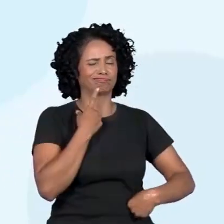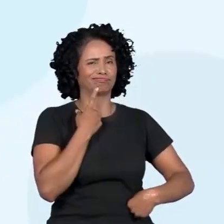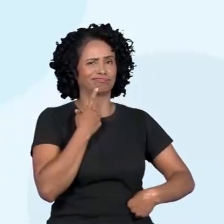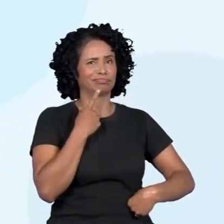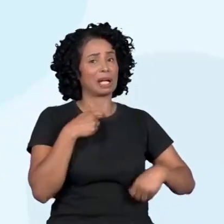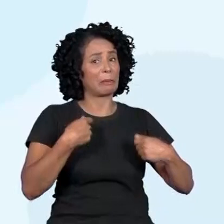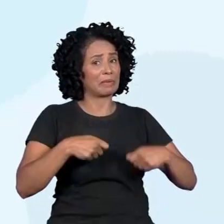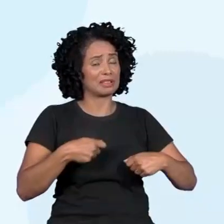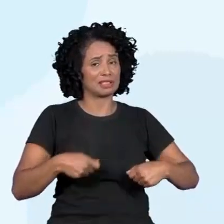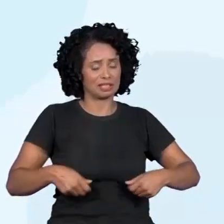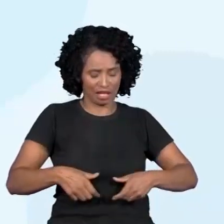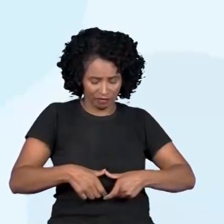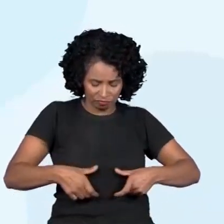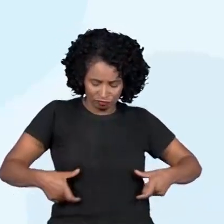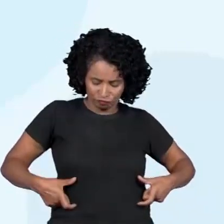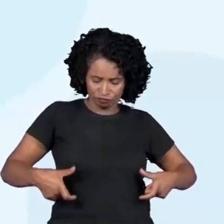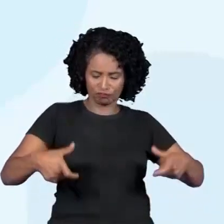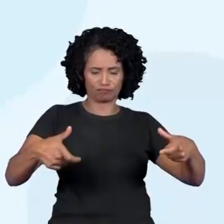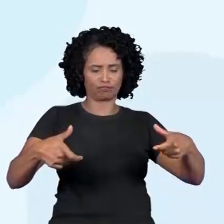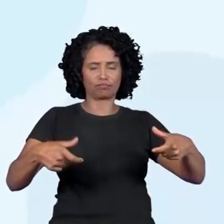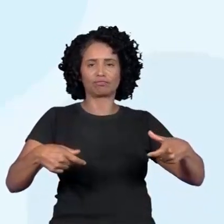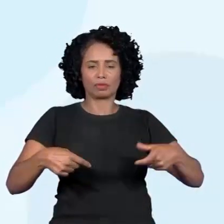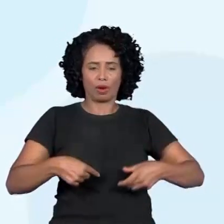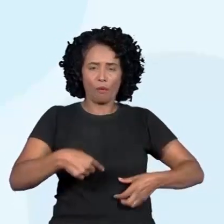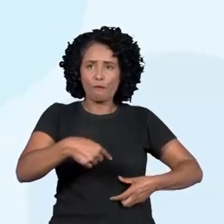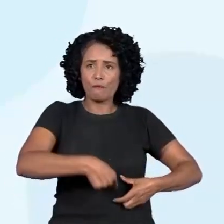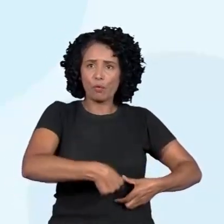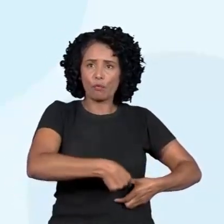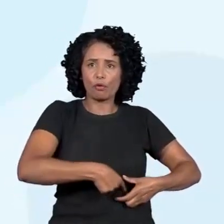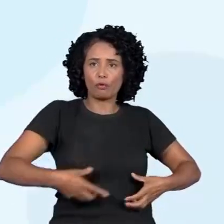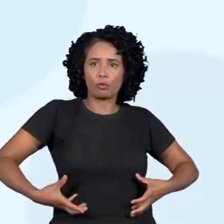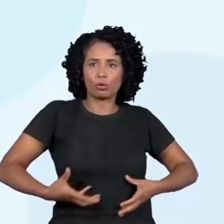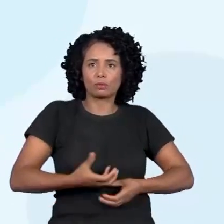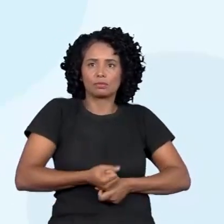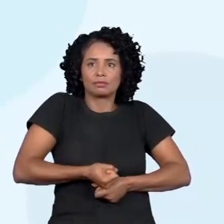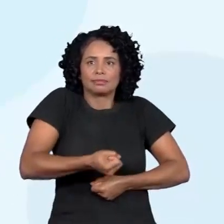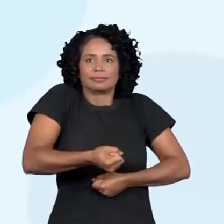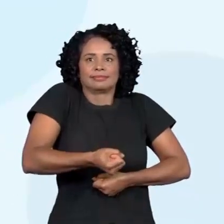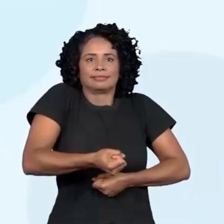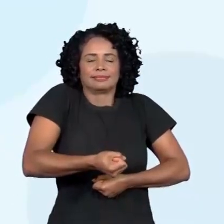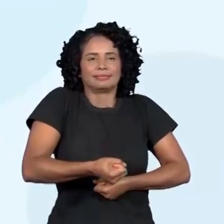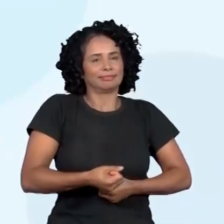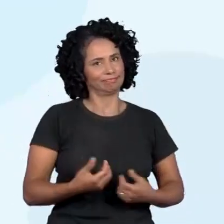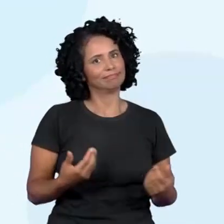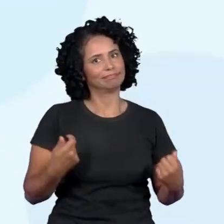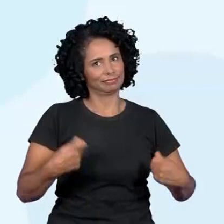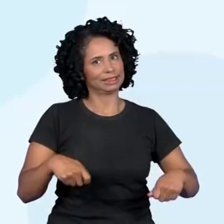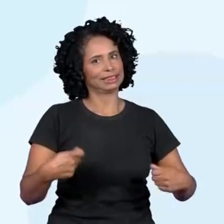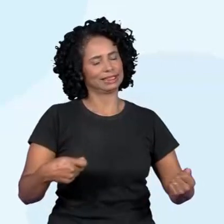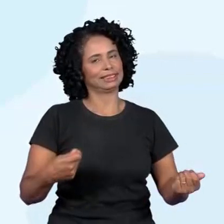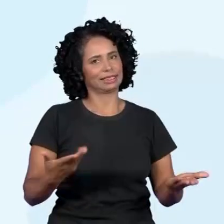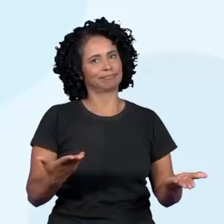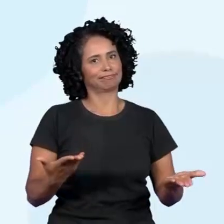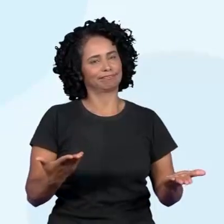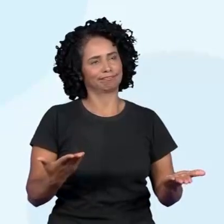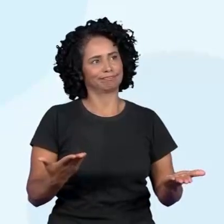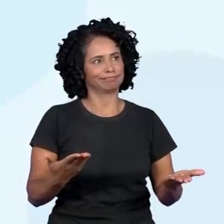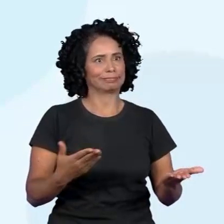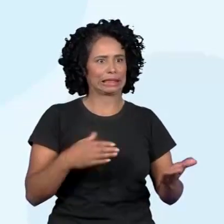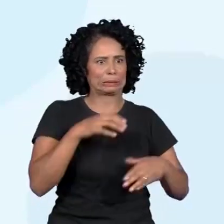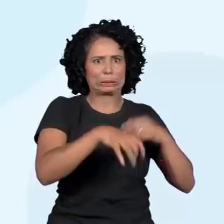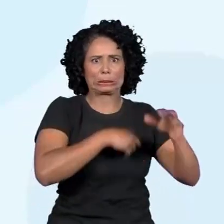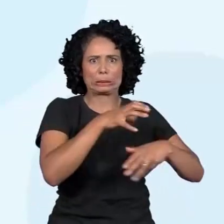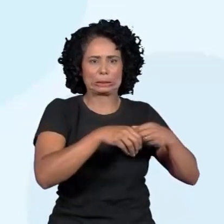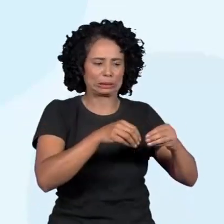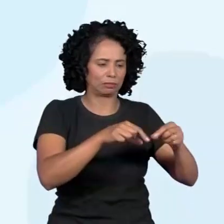alguns furos. Olha lá, o Otávio, então, se fantasiando de Papai Noel. Ele foi lá pegar o cinto da